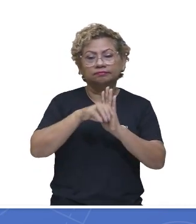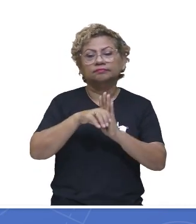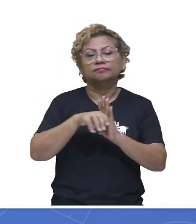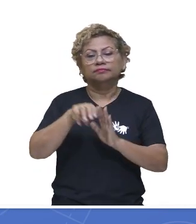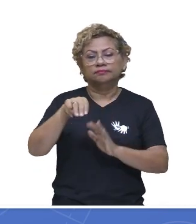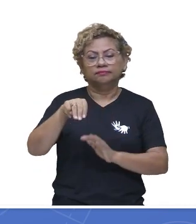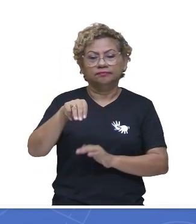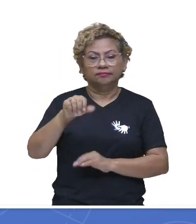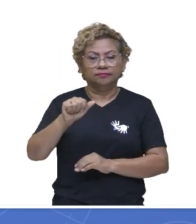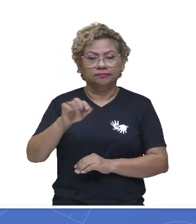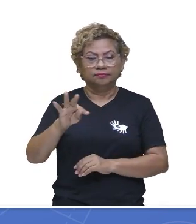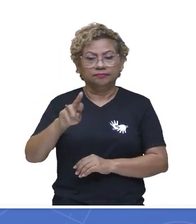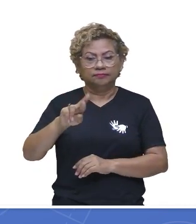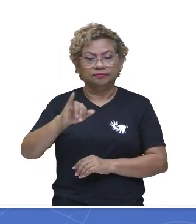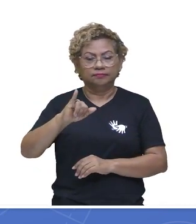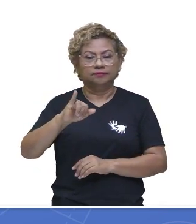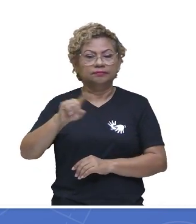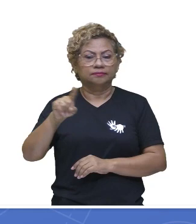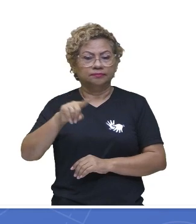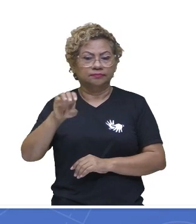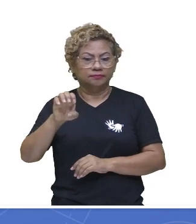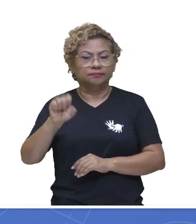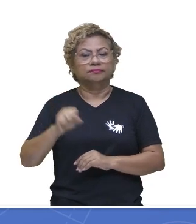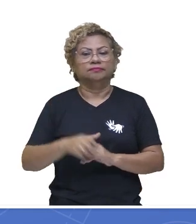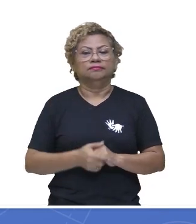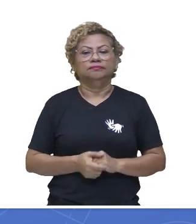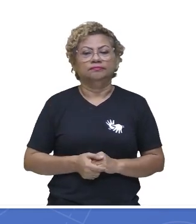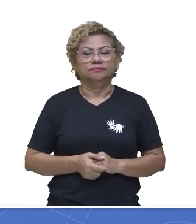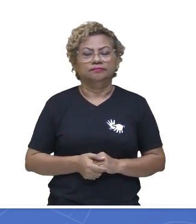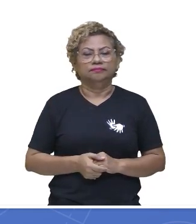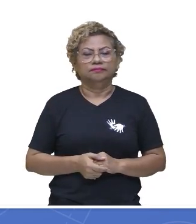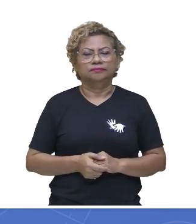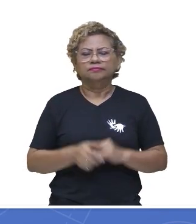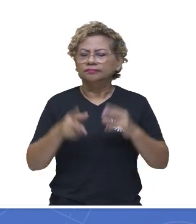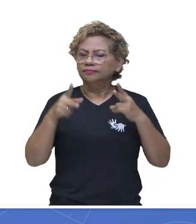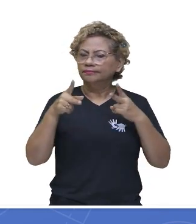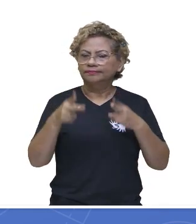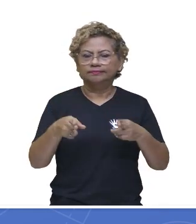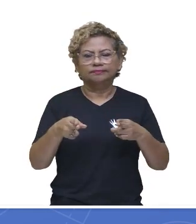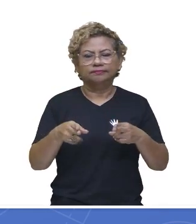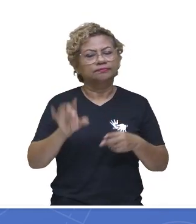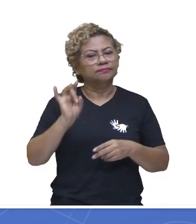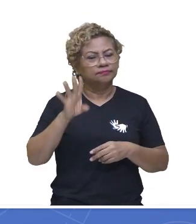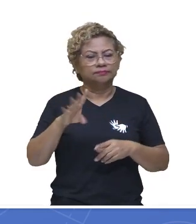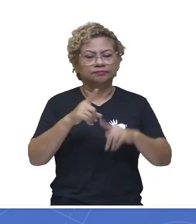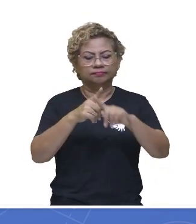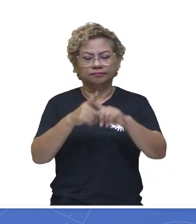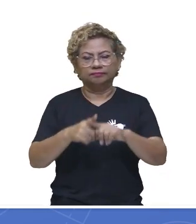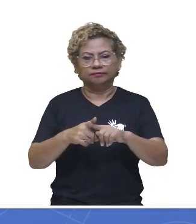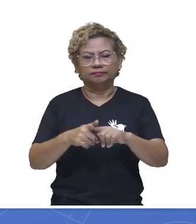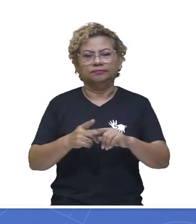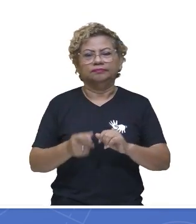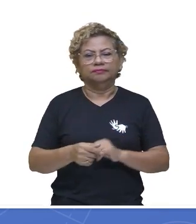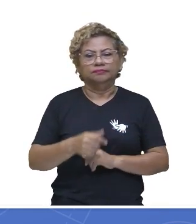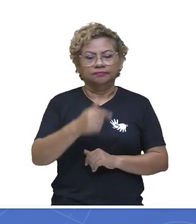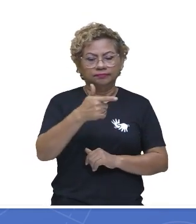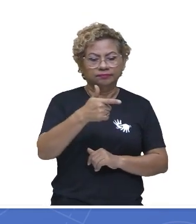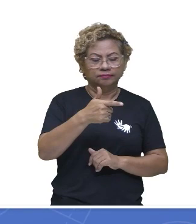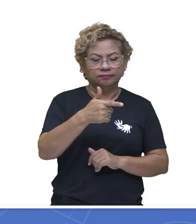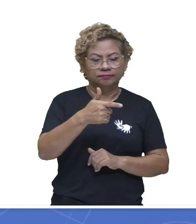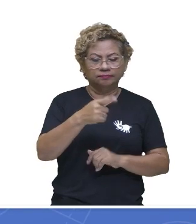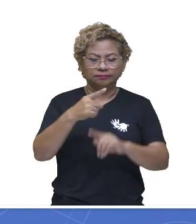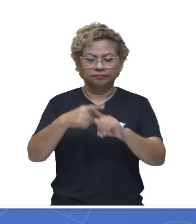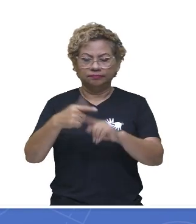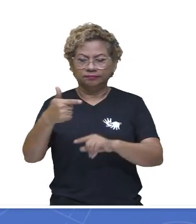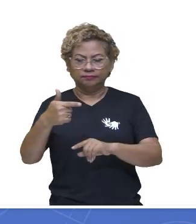ó. Eu obtive uma matriz do tipo 2 por 2, tá? Basta multiplicar, 2 vezes 2, 4. Então, eu já sei que naquela matriz eu vou